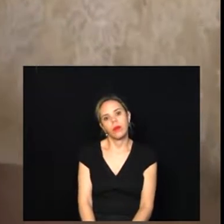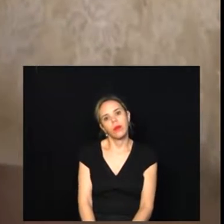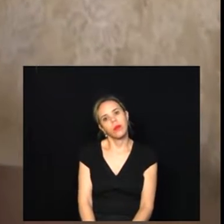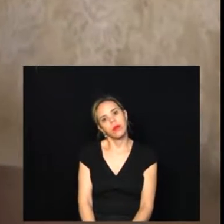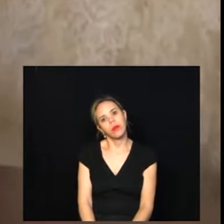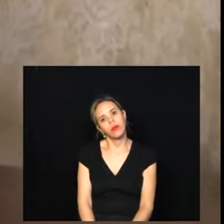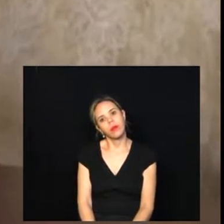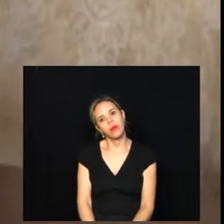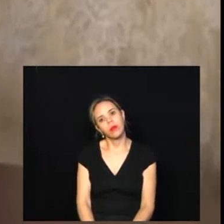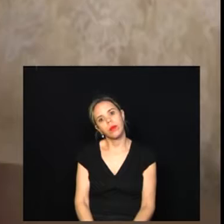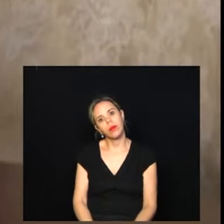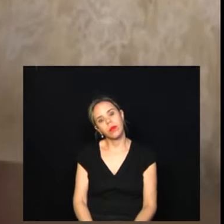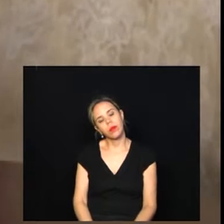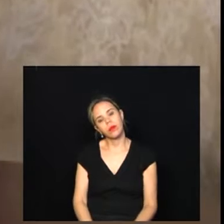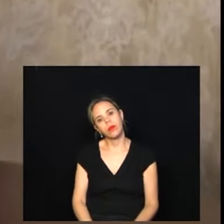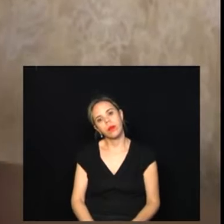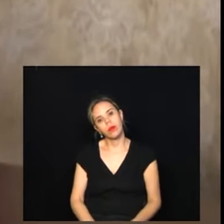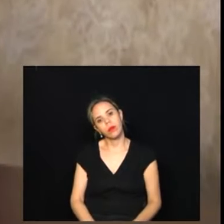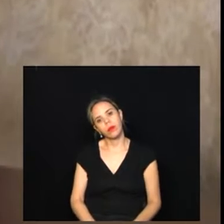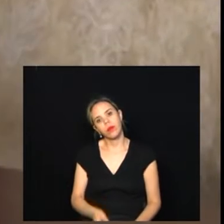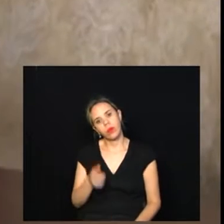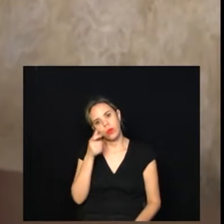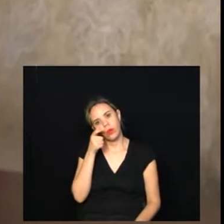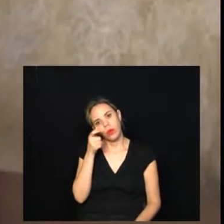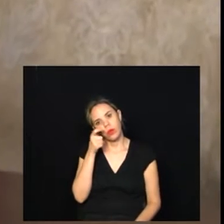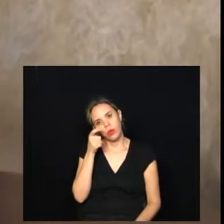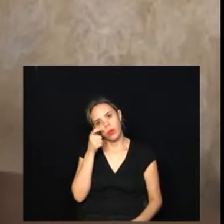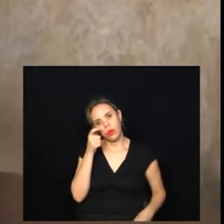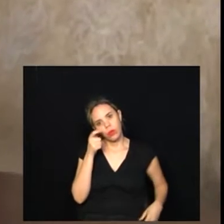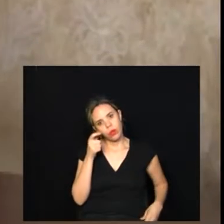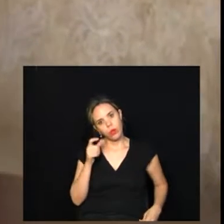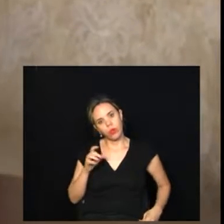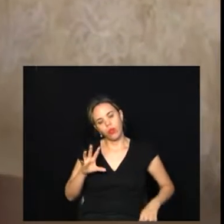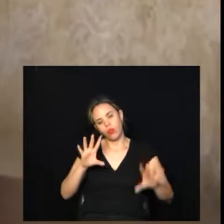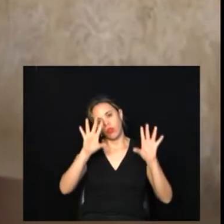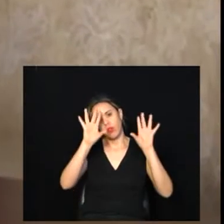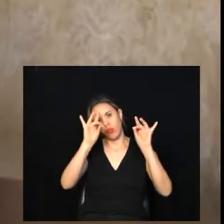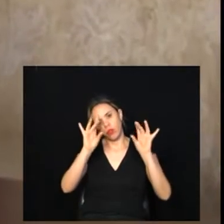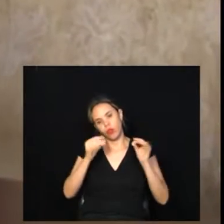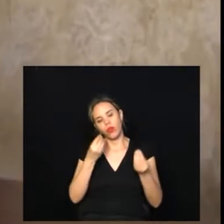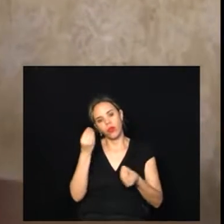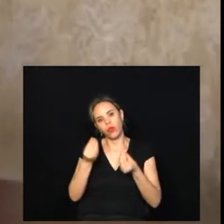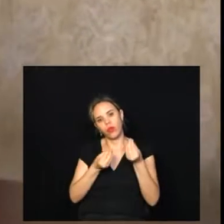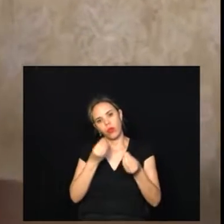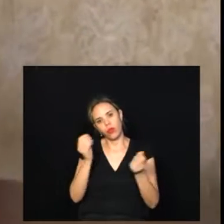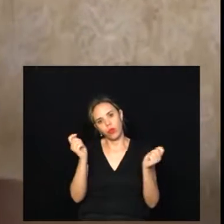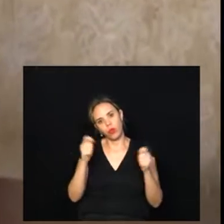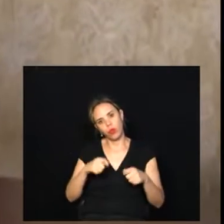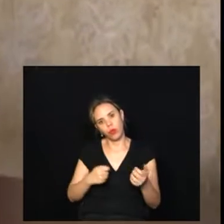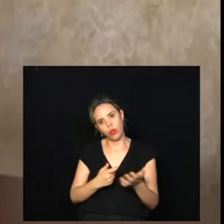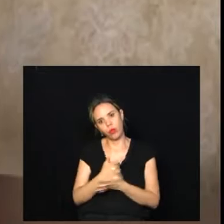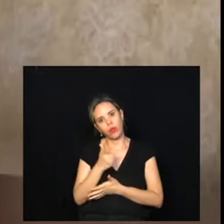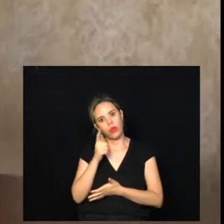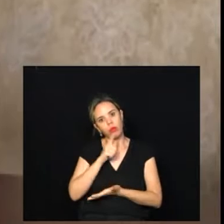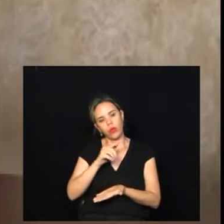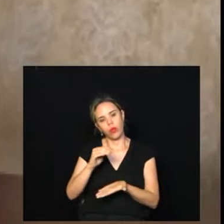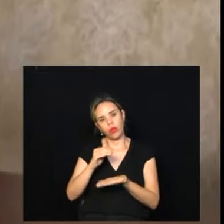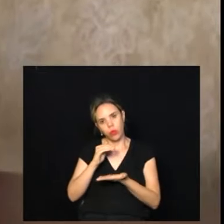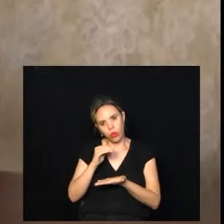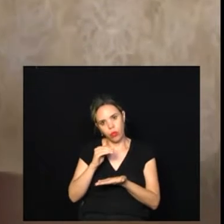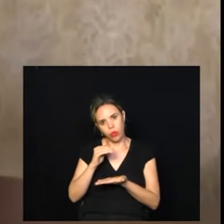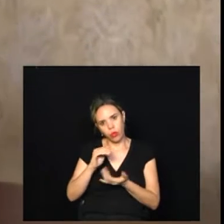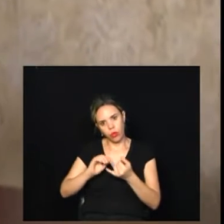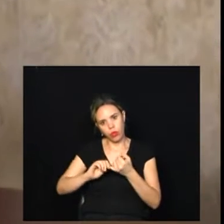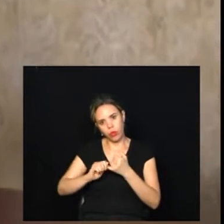www.cramecampinas.org.br/feijoada em casa e vissem lá todos os detalhes de como é possível adquirir um kit de